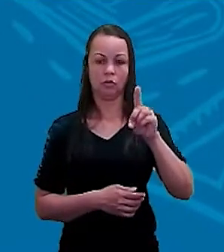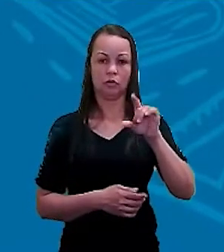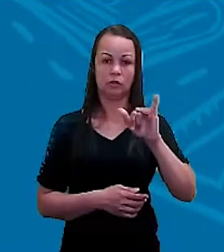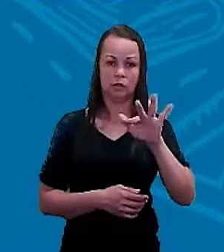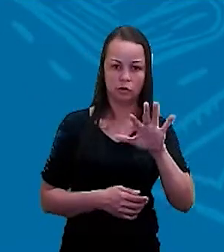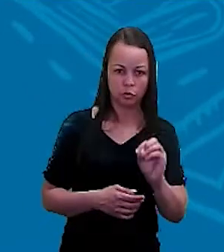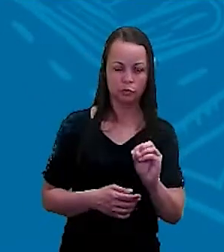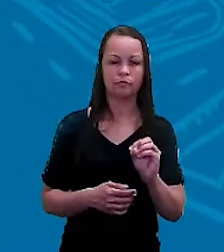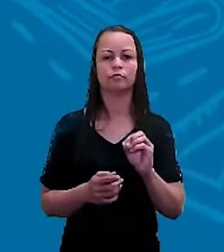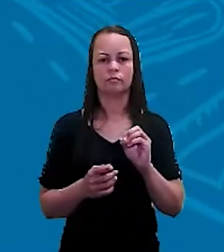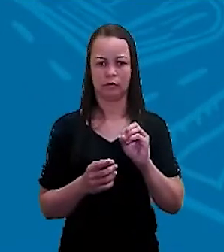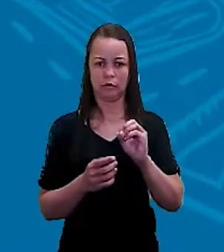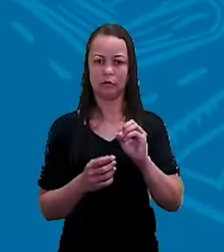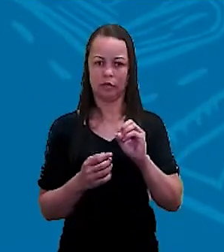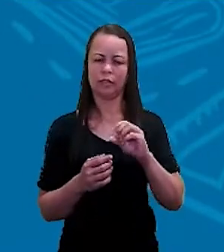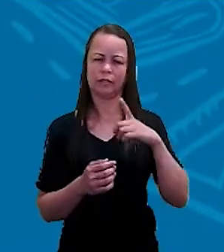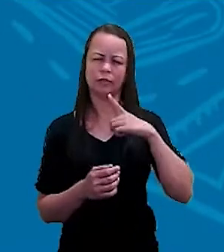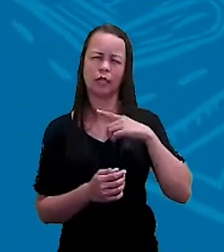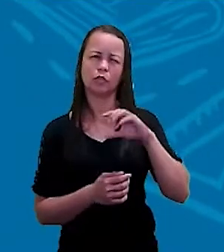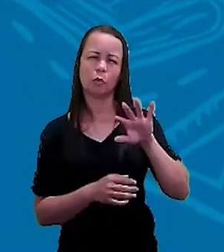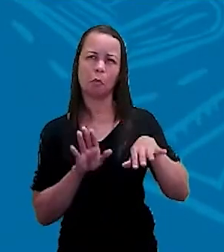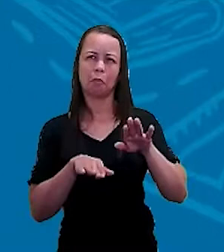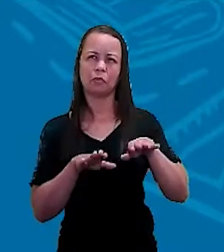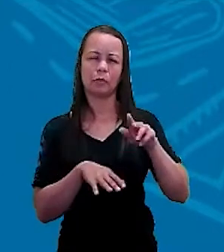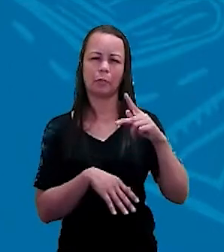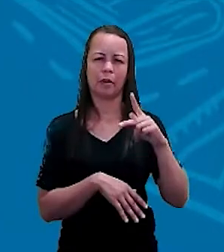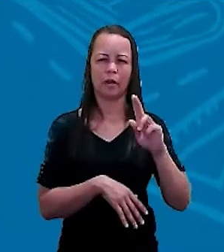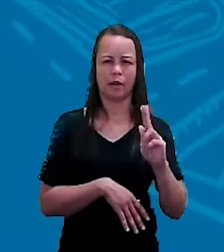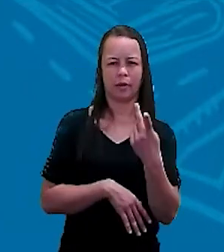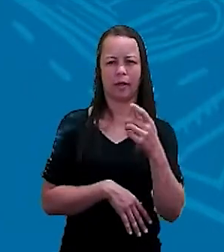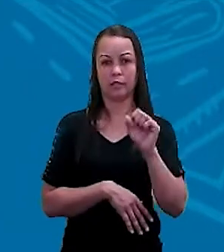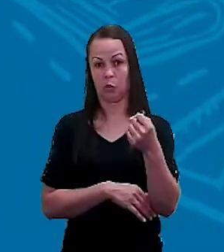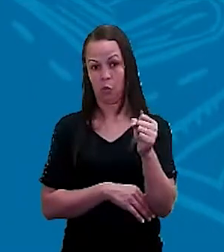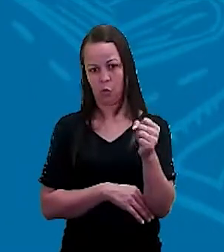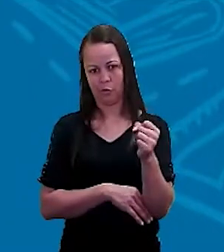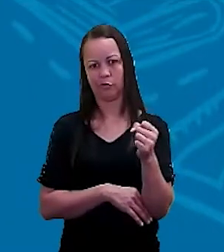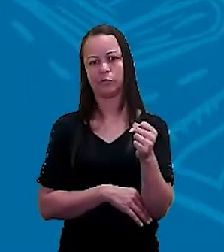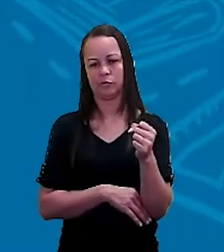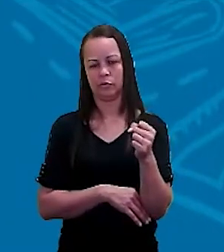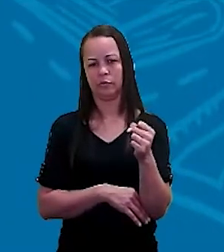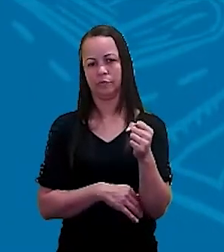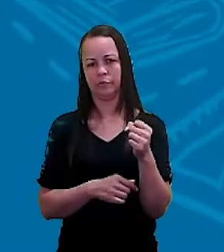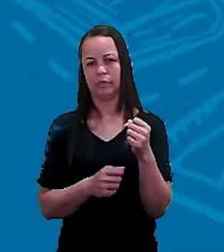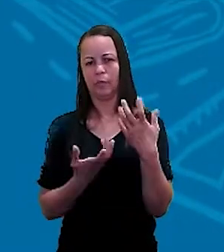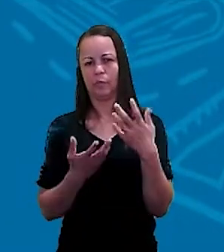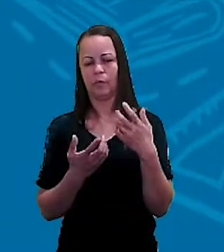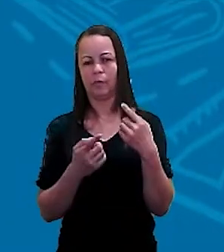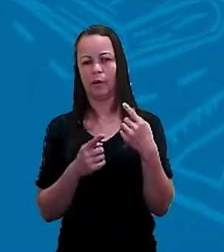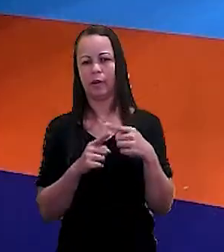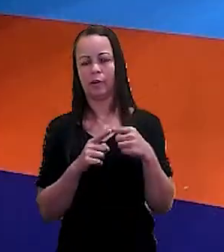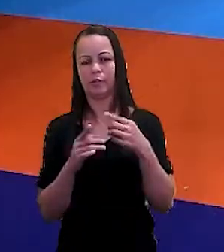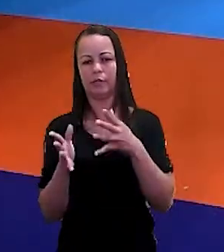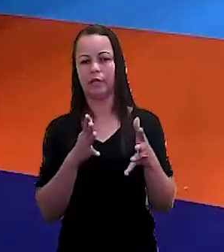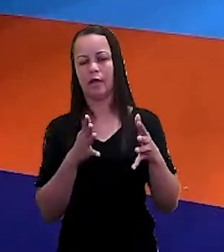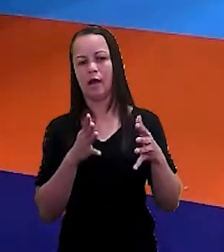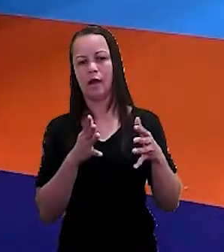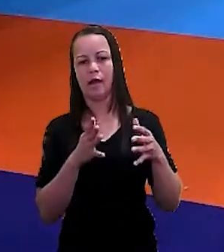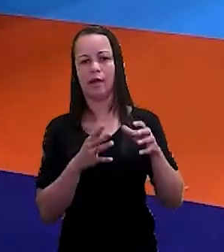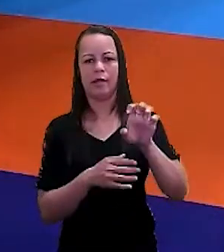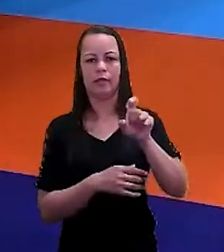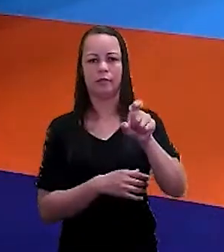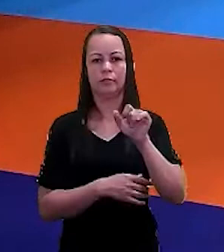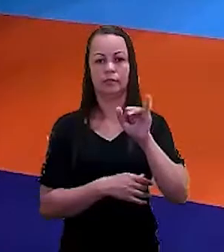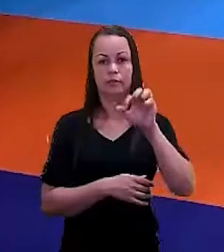intestino delgado fique em torno de 8, que é um pH ideal alcalino, porque senão essa enzima não funciona. Que enzima é essa? O chamado do